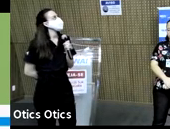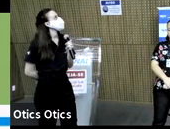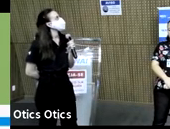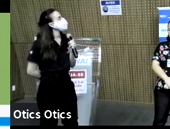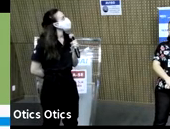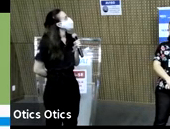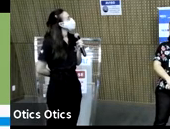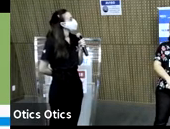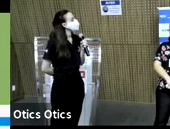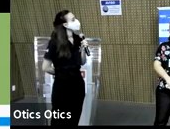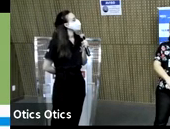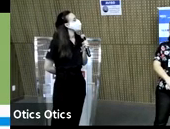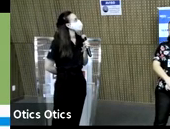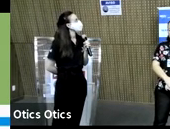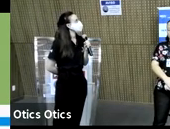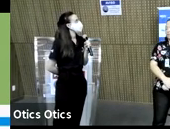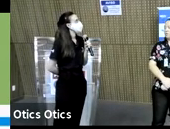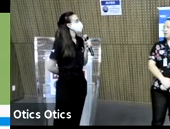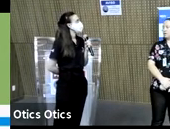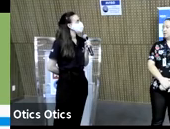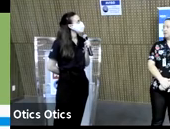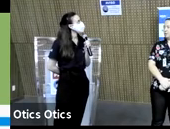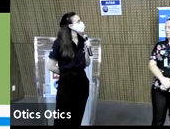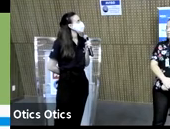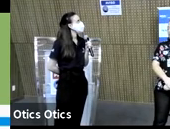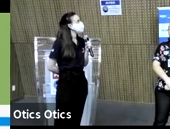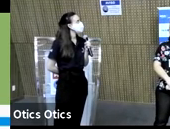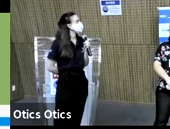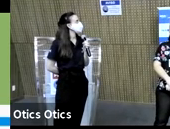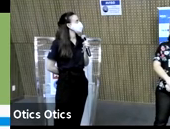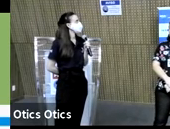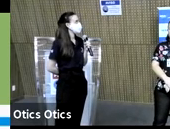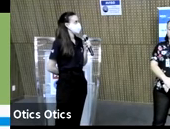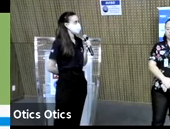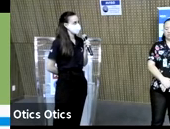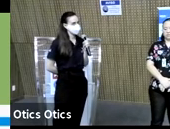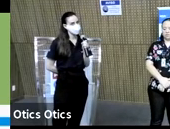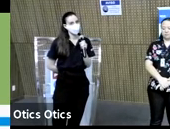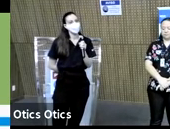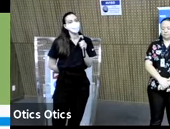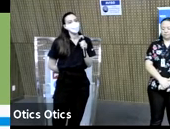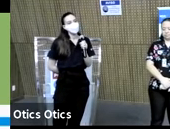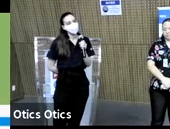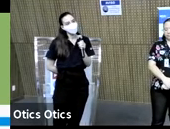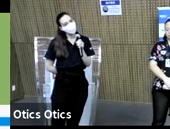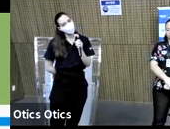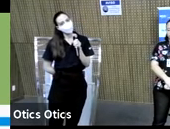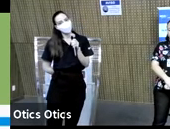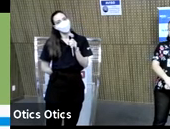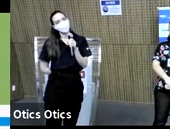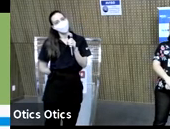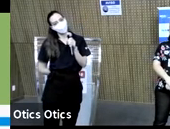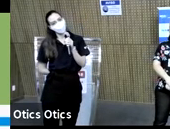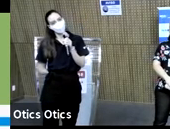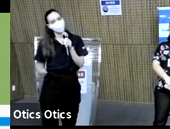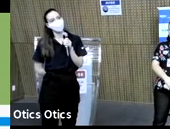da gente já ter tido alguns profissionais que tiveram capacitação do programa de controle do tabagismo, ele ainda não foi